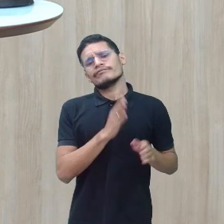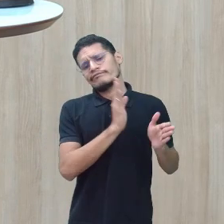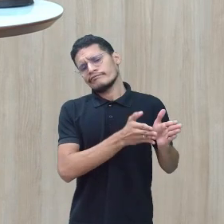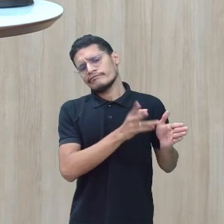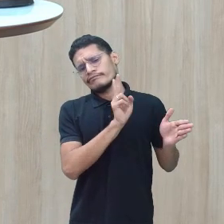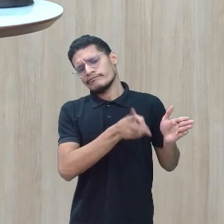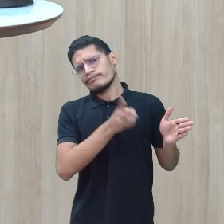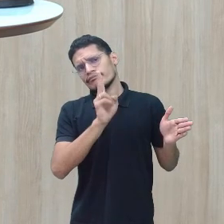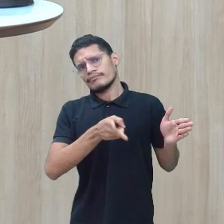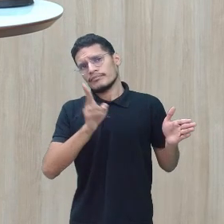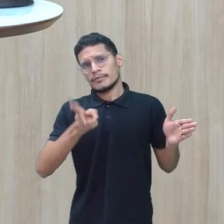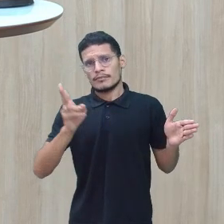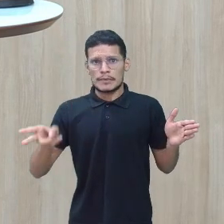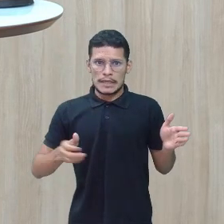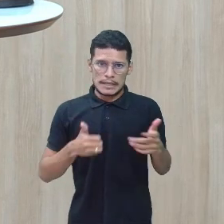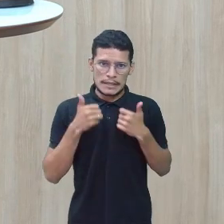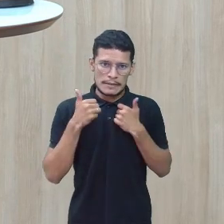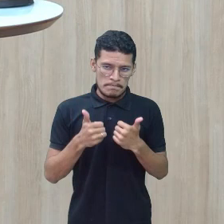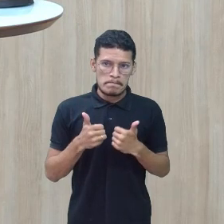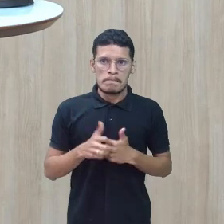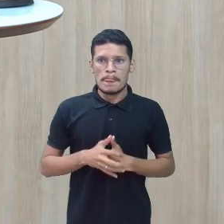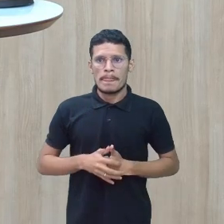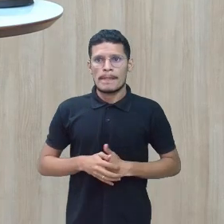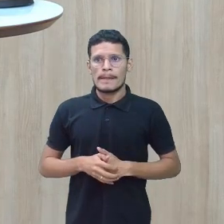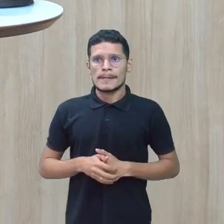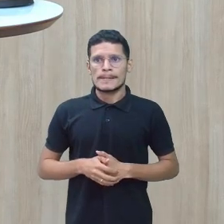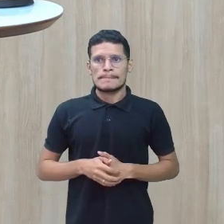assim sucessivamente.